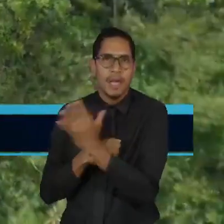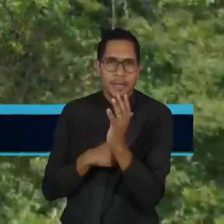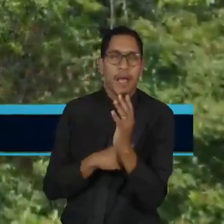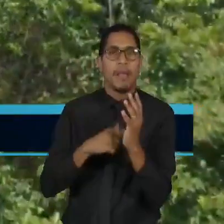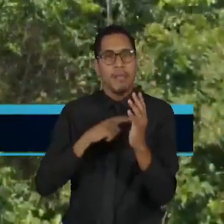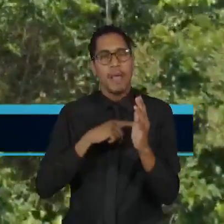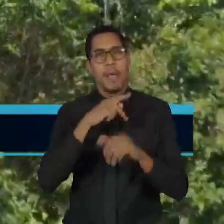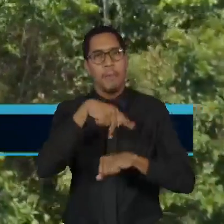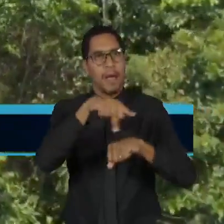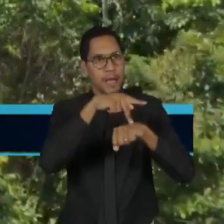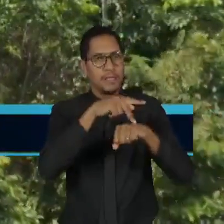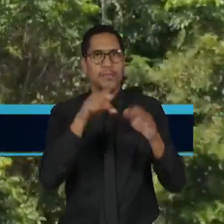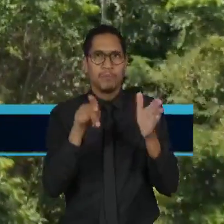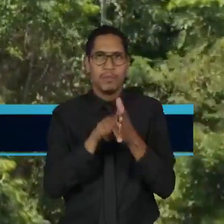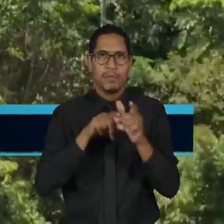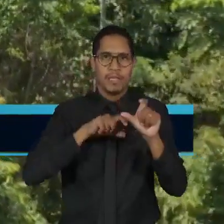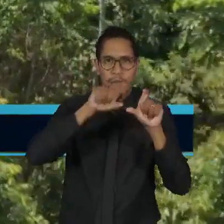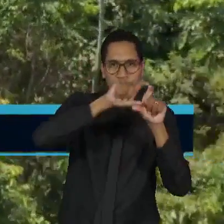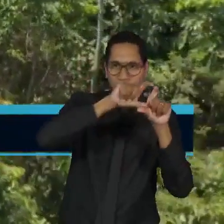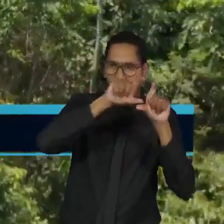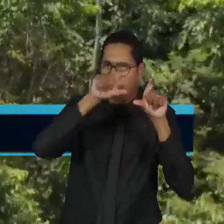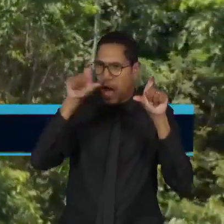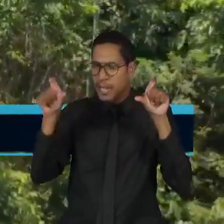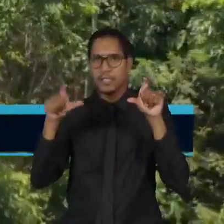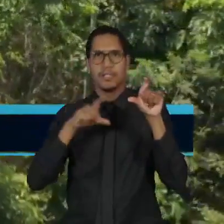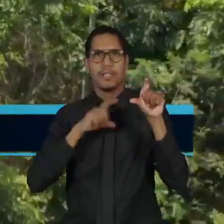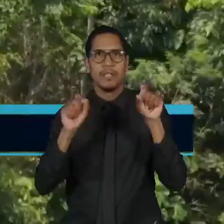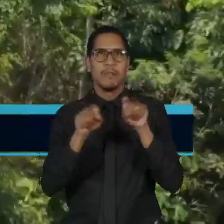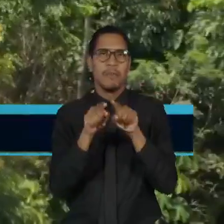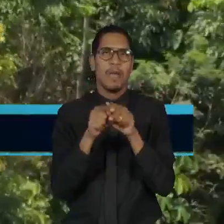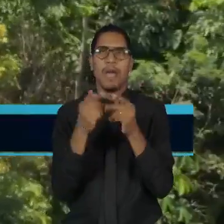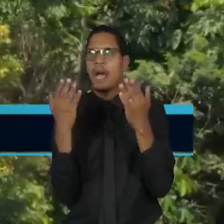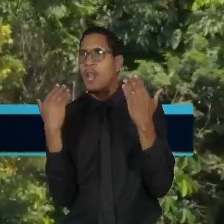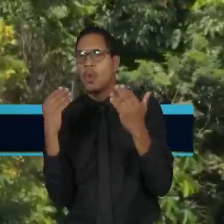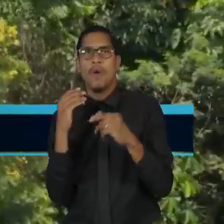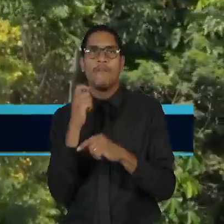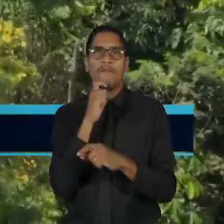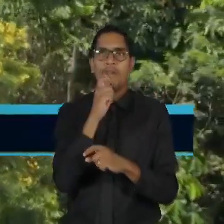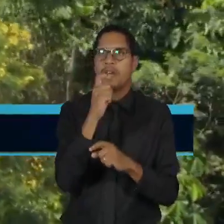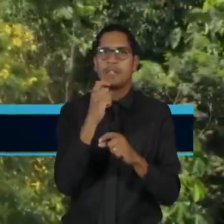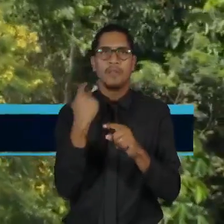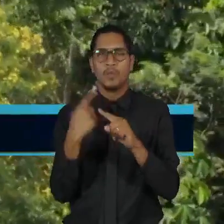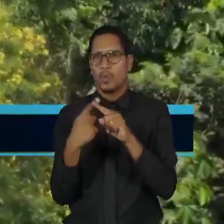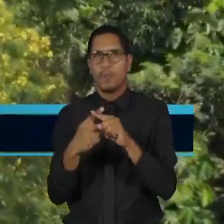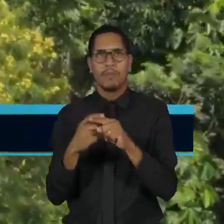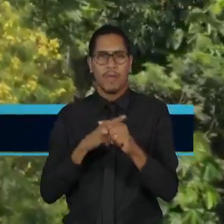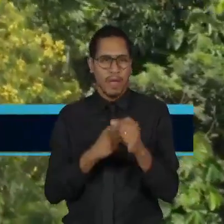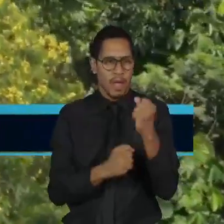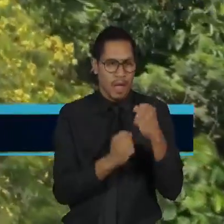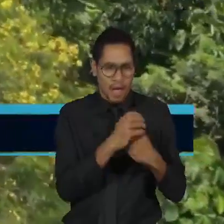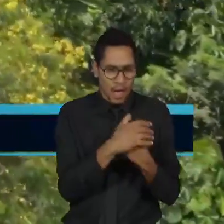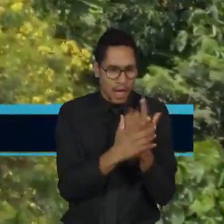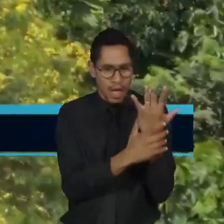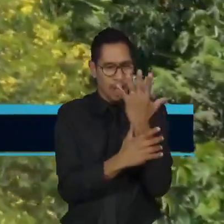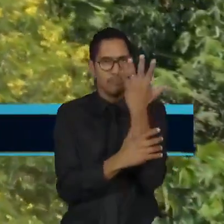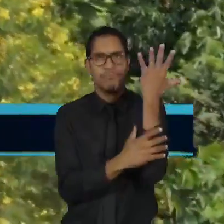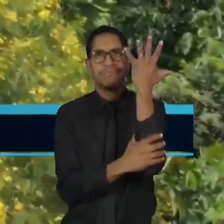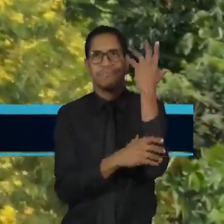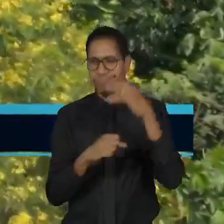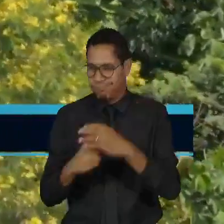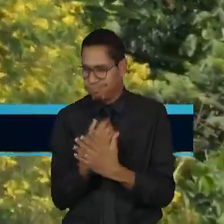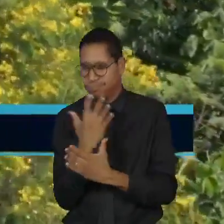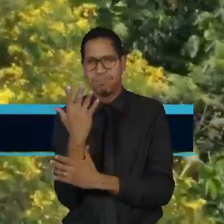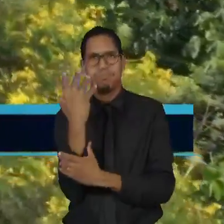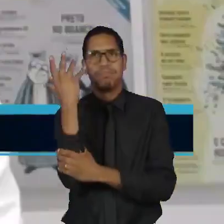tropical do mundo. Por quê? Porque não tem tecnologia melhor para retirar carbono do que uma árvore que cresce, e nenhuma árvore cresce tão rápido quanto cresce